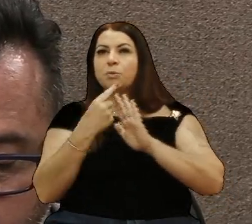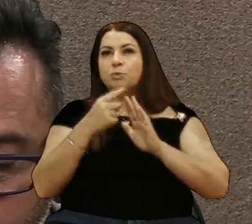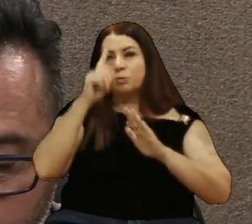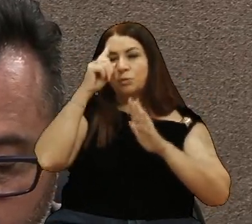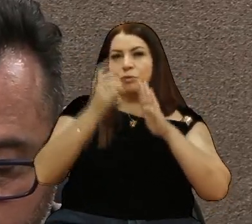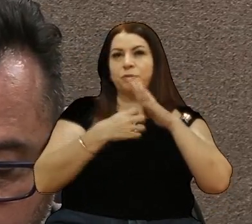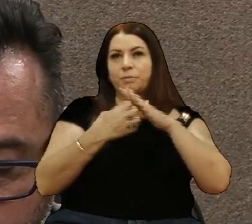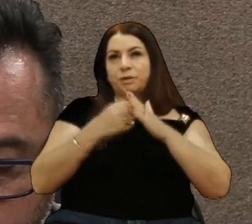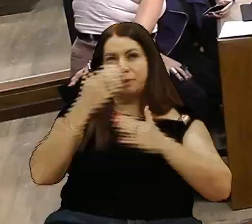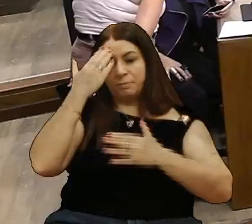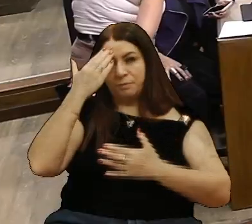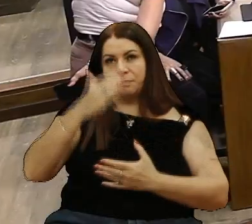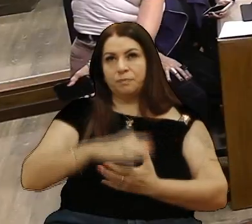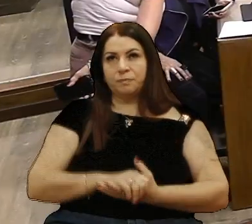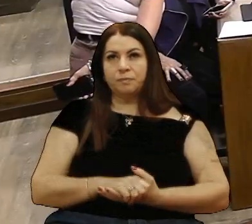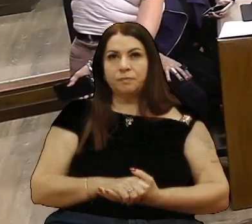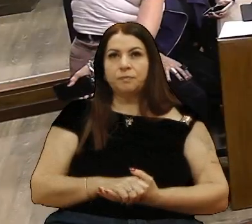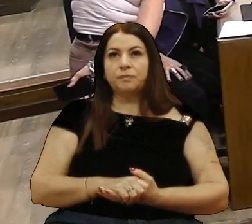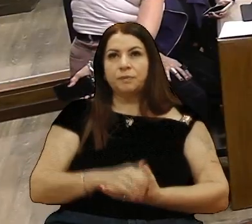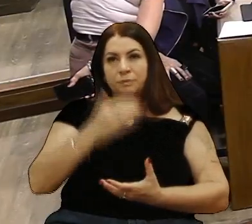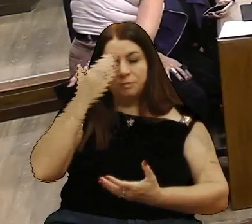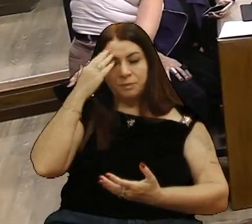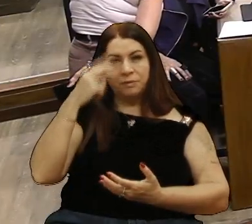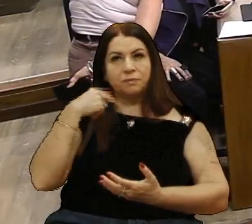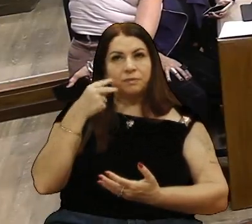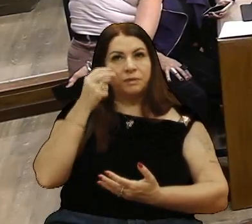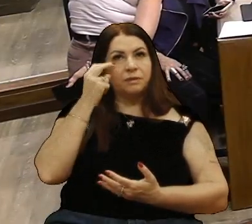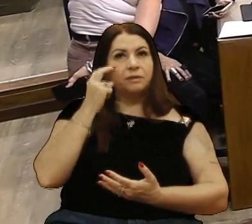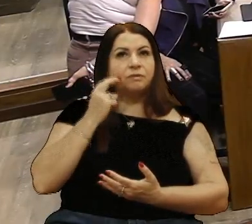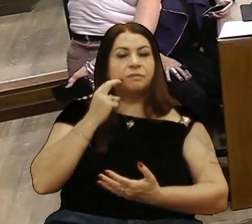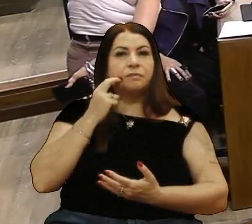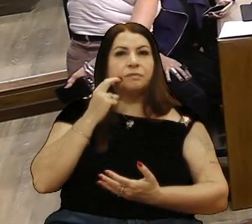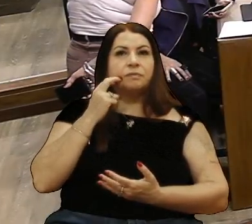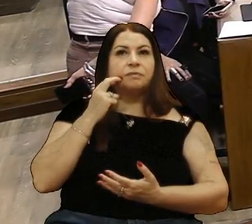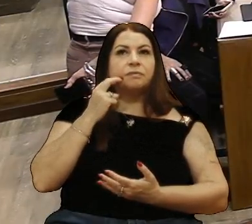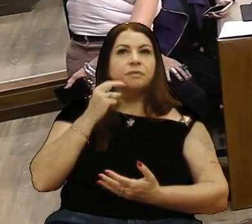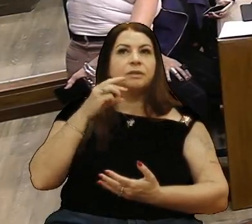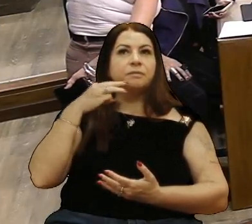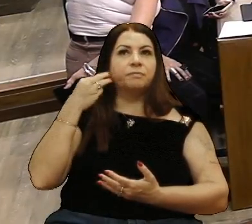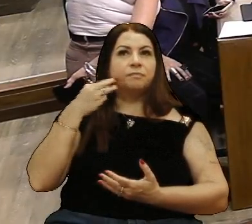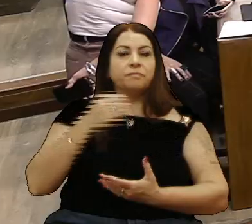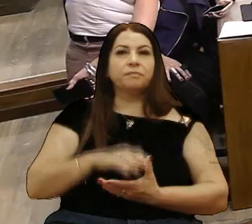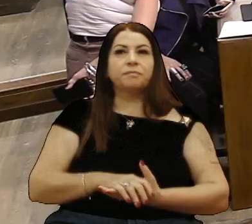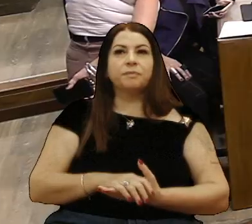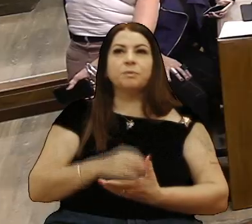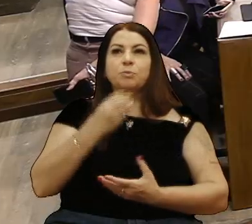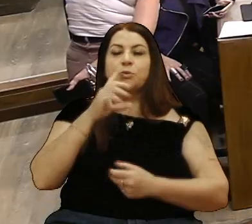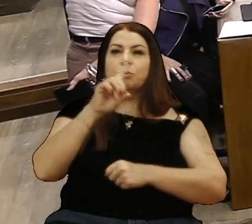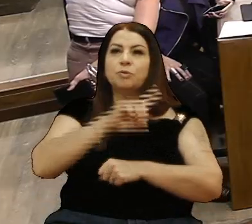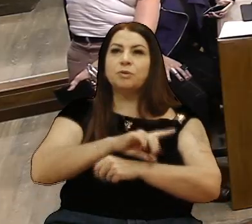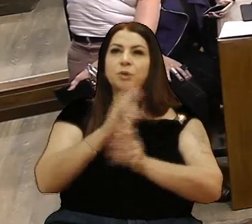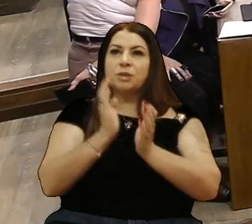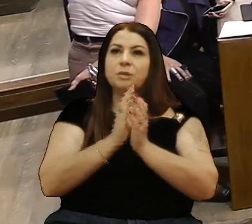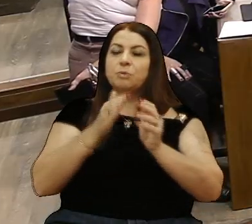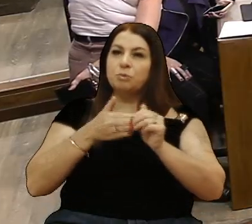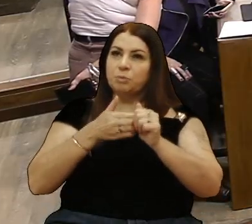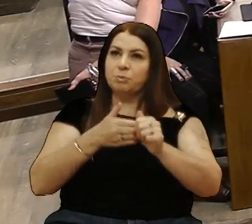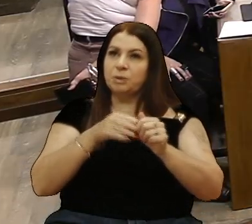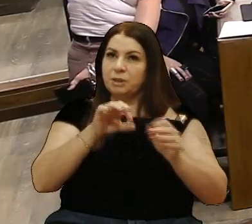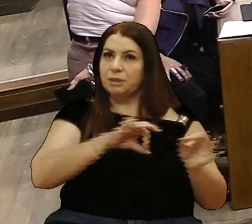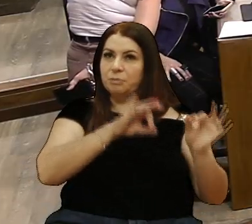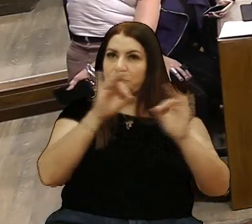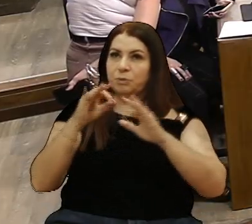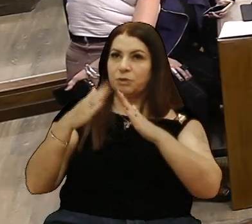empresários. Obrigado. Obrigado, vereador Daniel. Com a palavra, a vereadora Marisol Santos. Bom dia, colegas. Quem nos acompanha no plenário